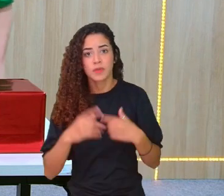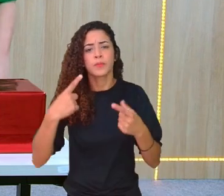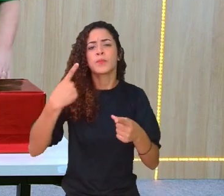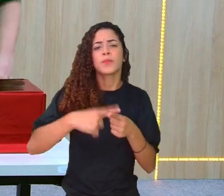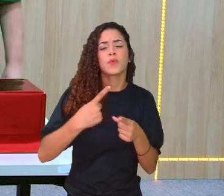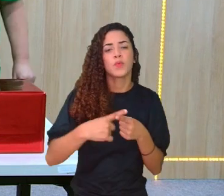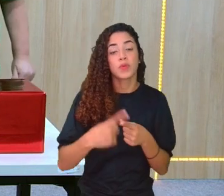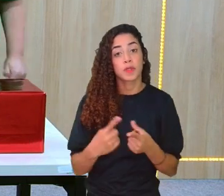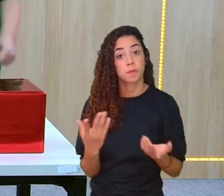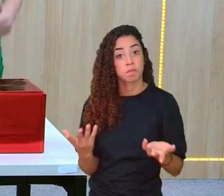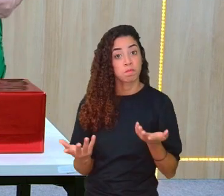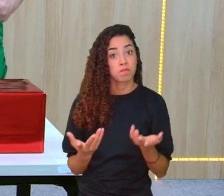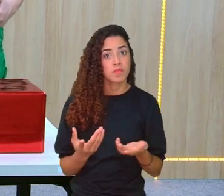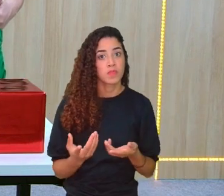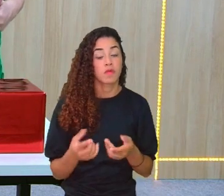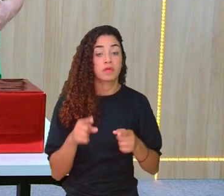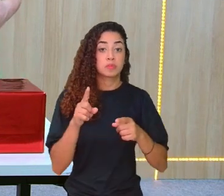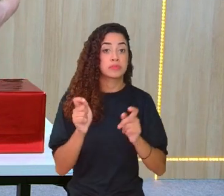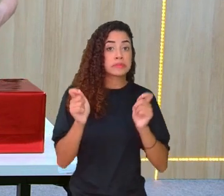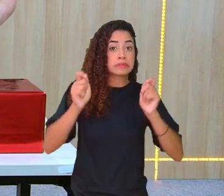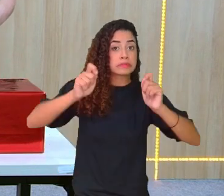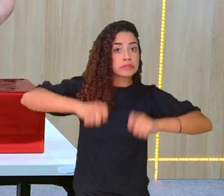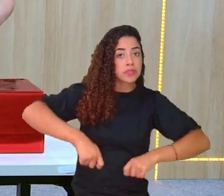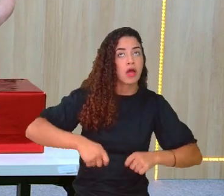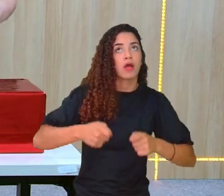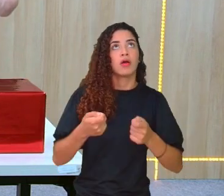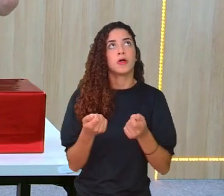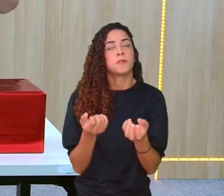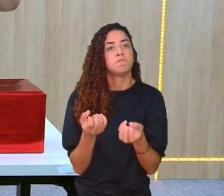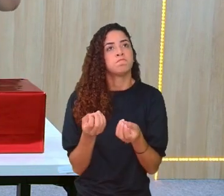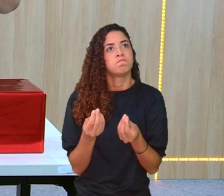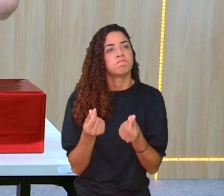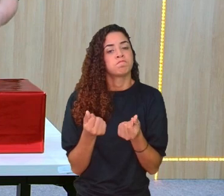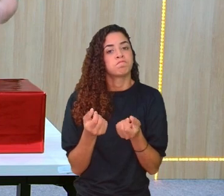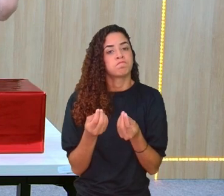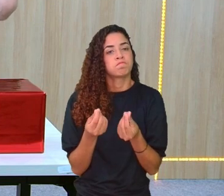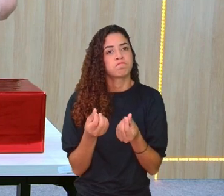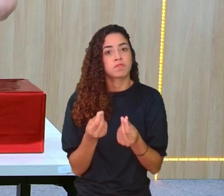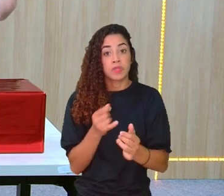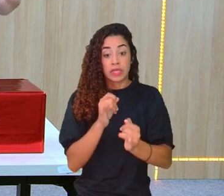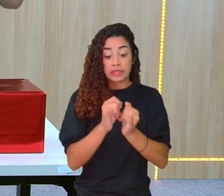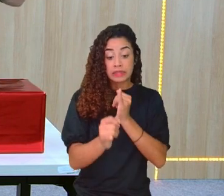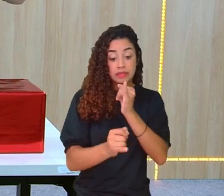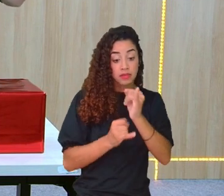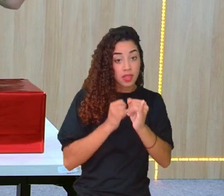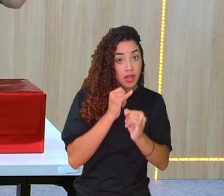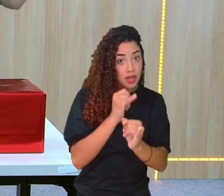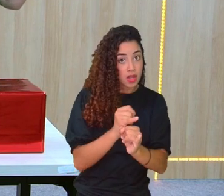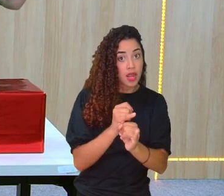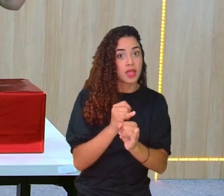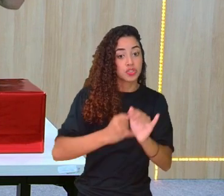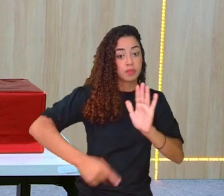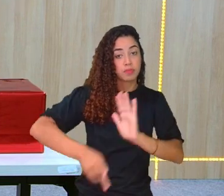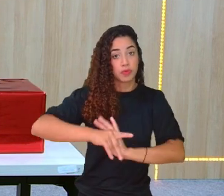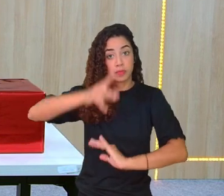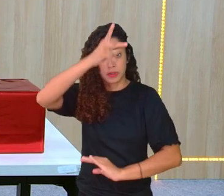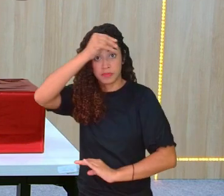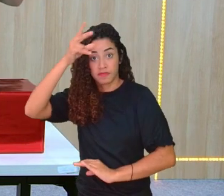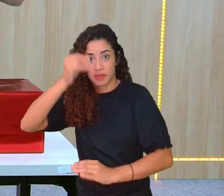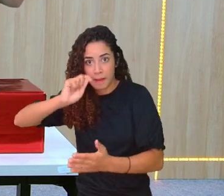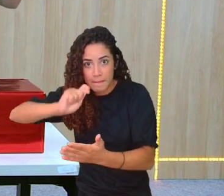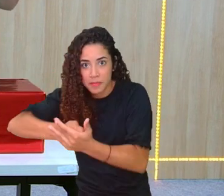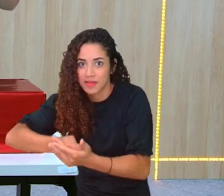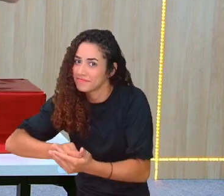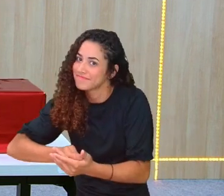caso, você, além de estar navegando através da internet da prefeitura, você não